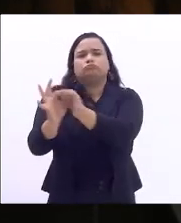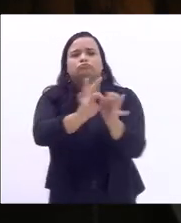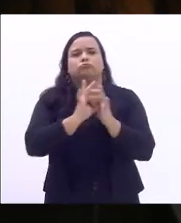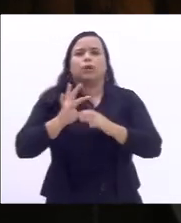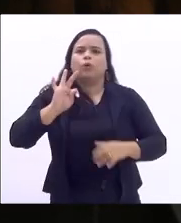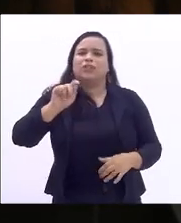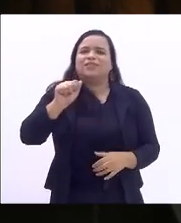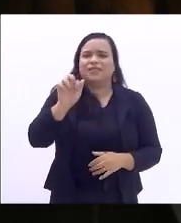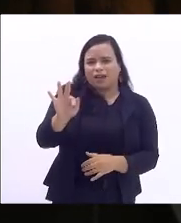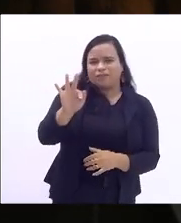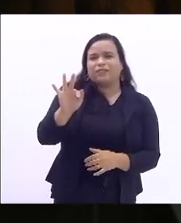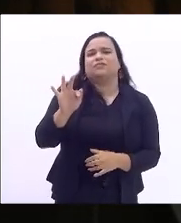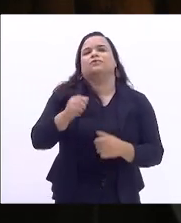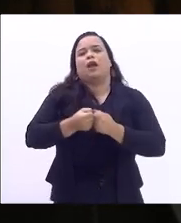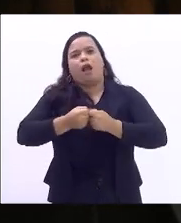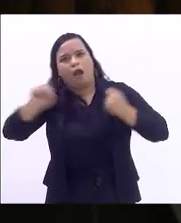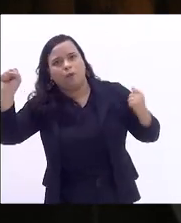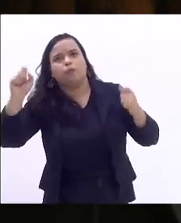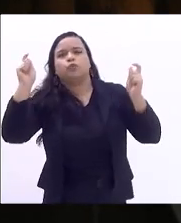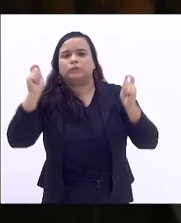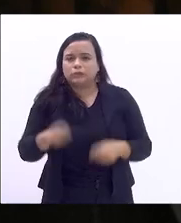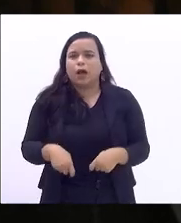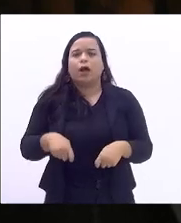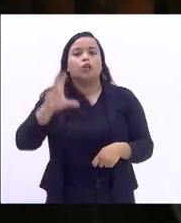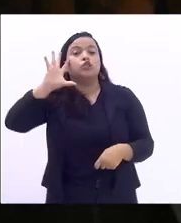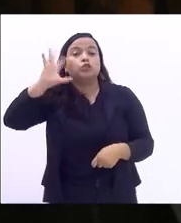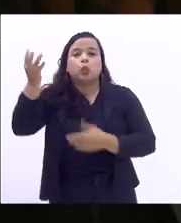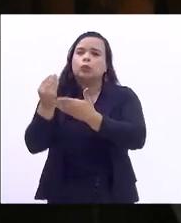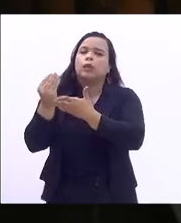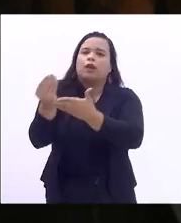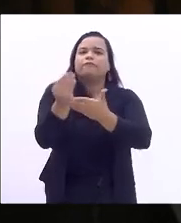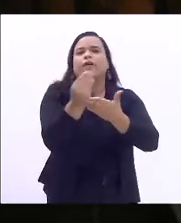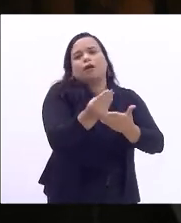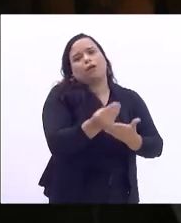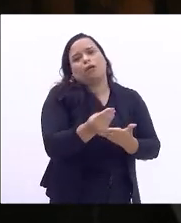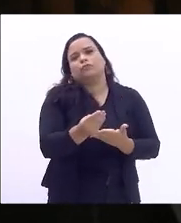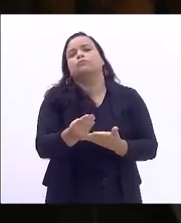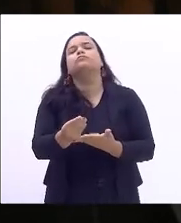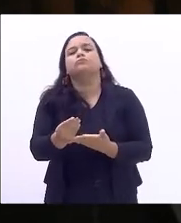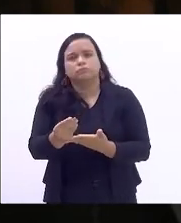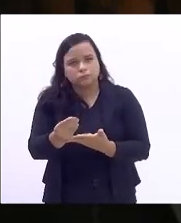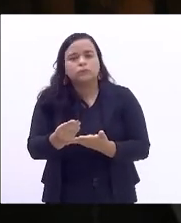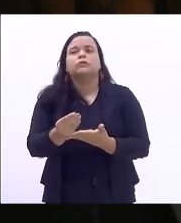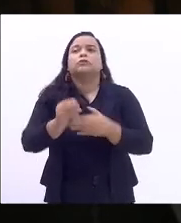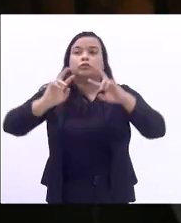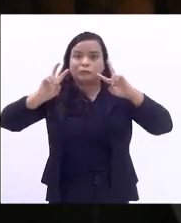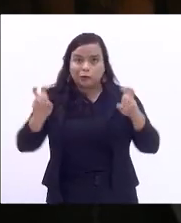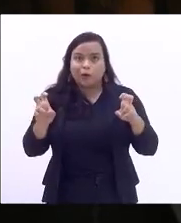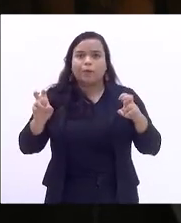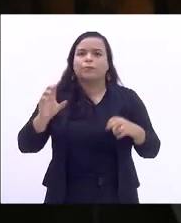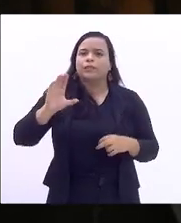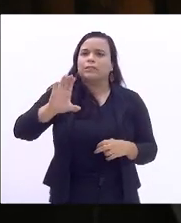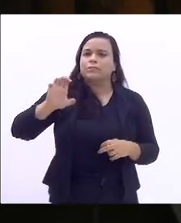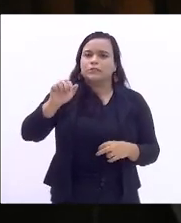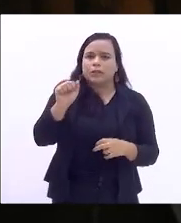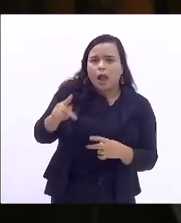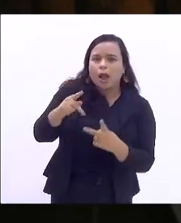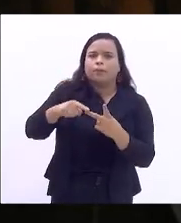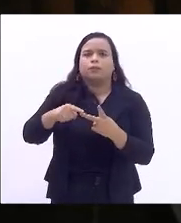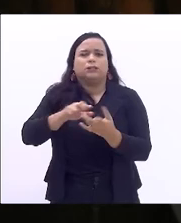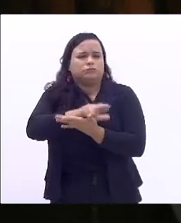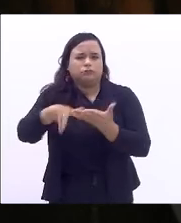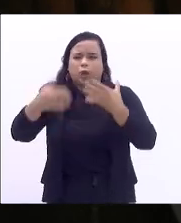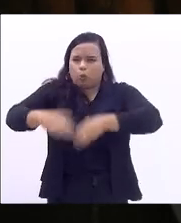amplo assim como os pretendemos fazer para solucionar de uma vez por todas a questão da SEAP demais